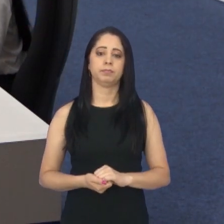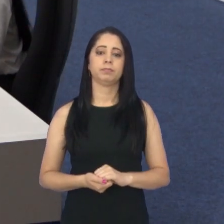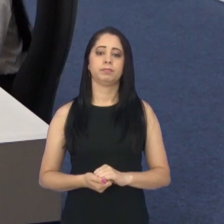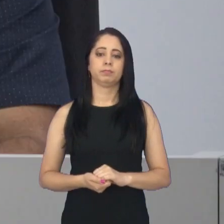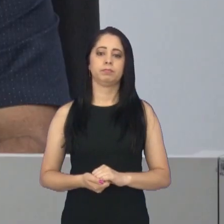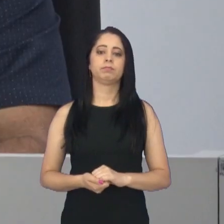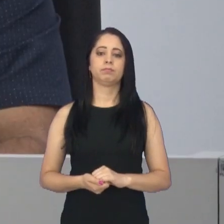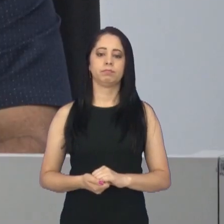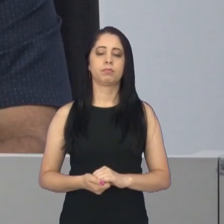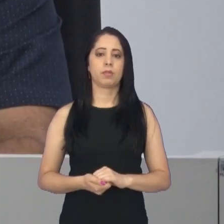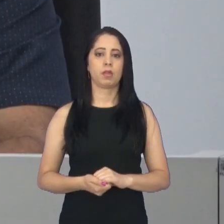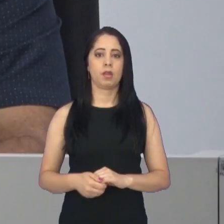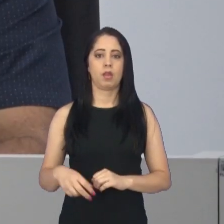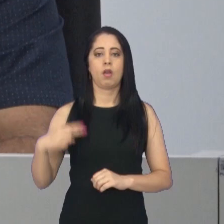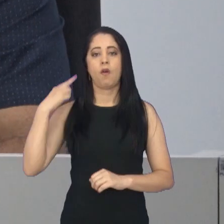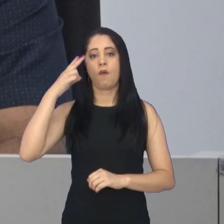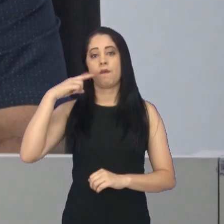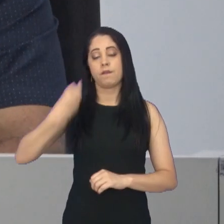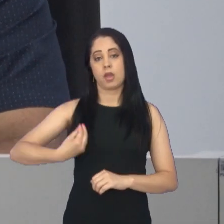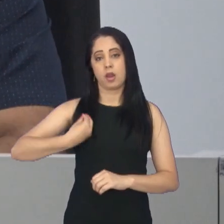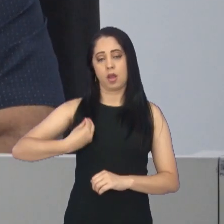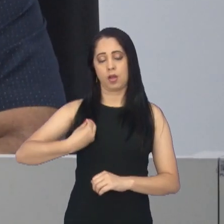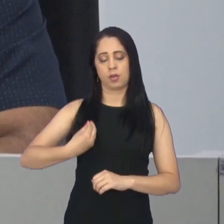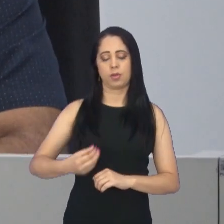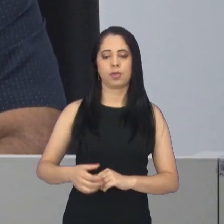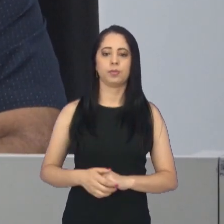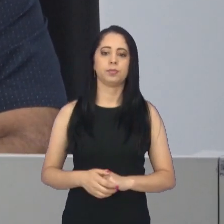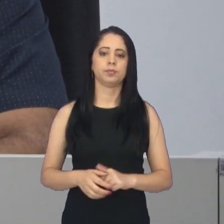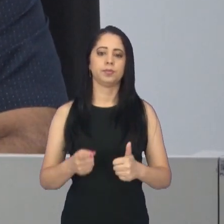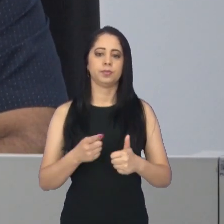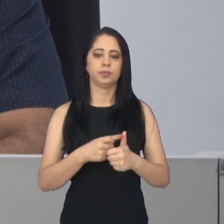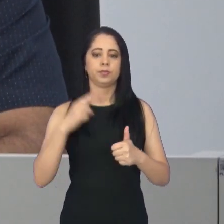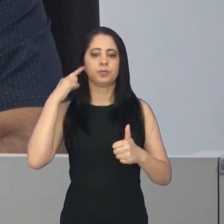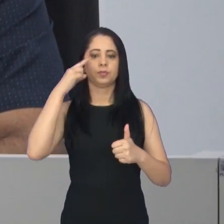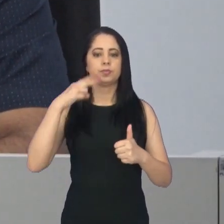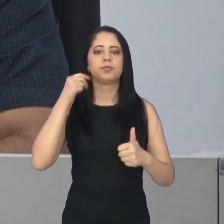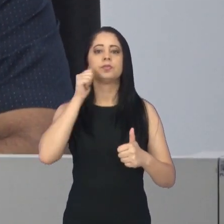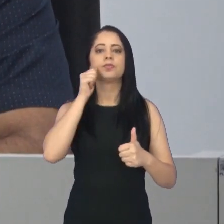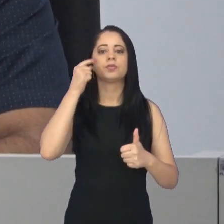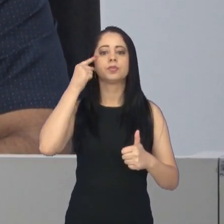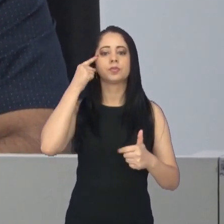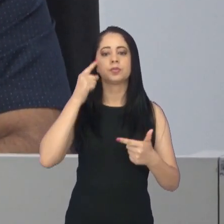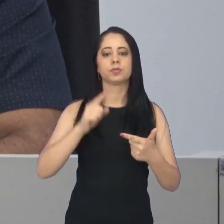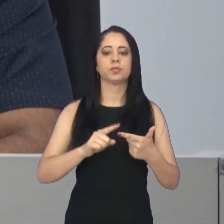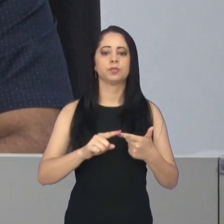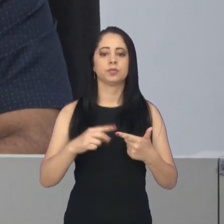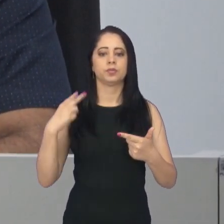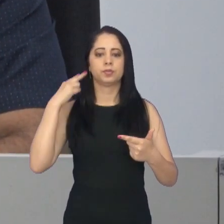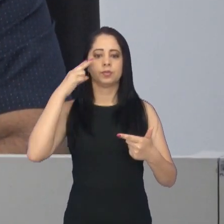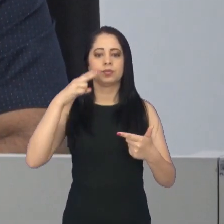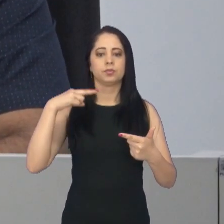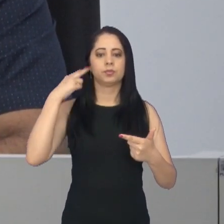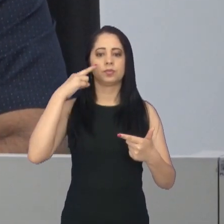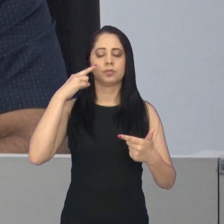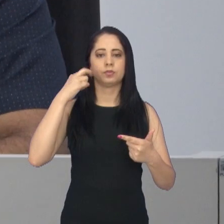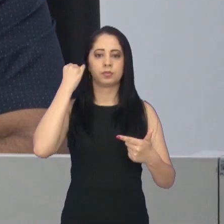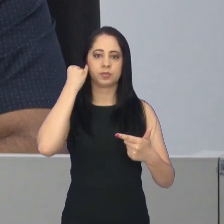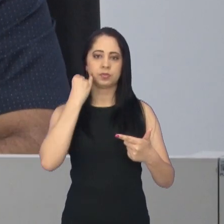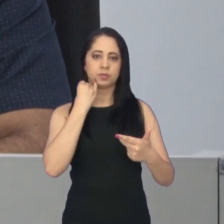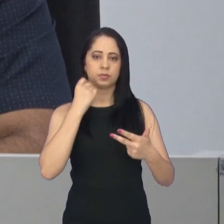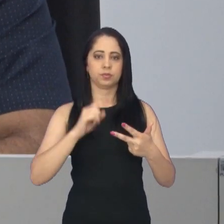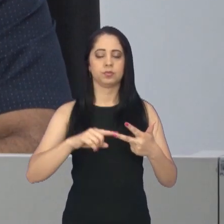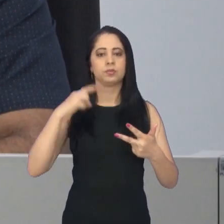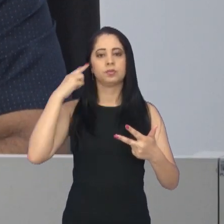Senhor presidente, estão presentes os seguintes vereadores: vereadora Amélia Naomi, vereador Zé